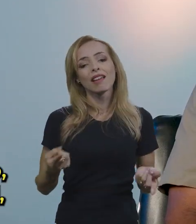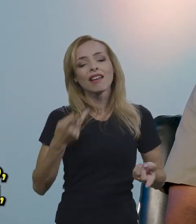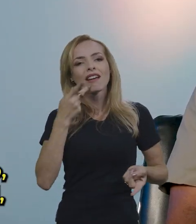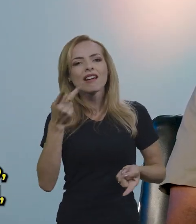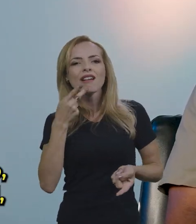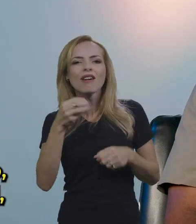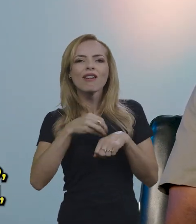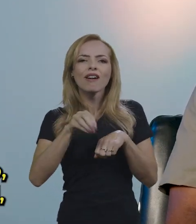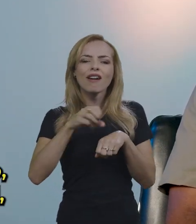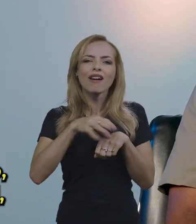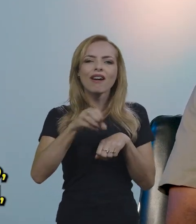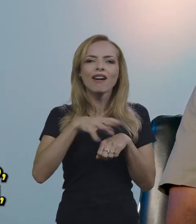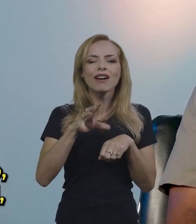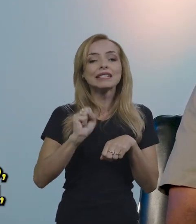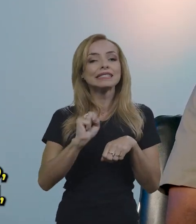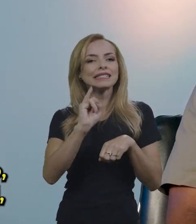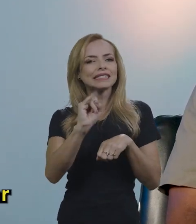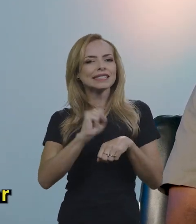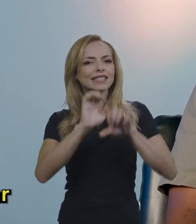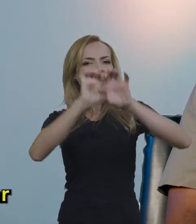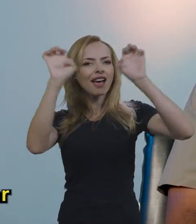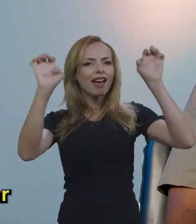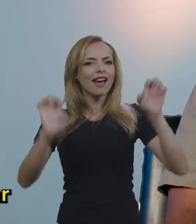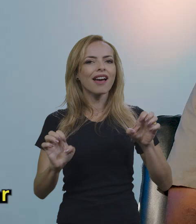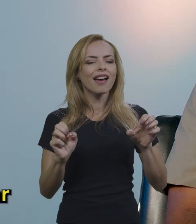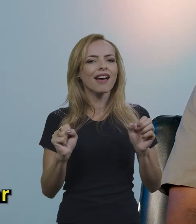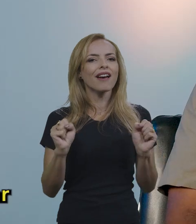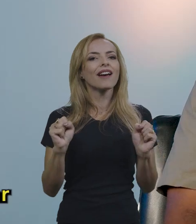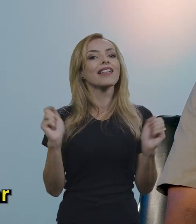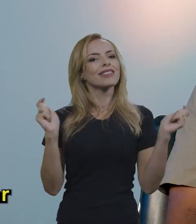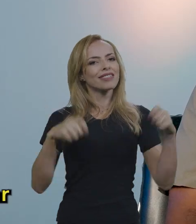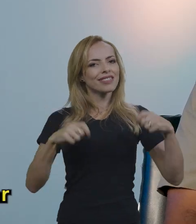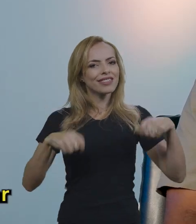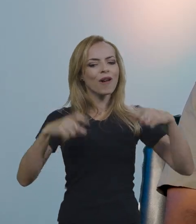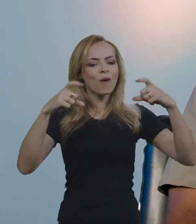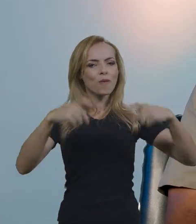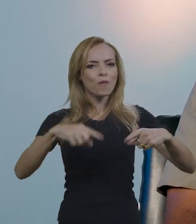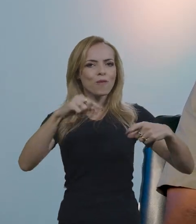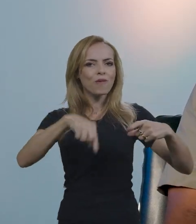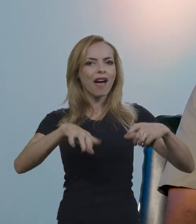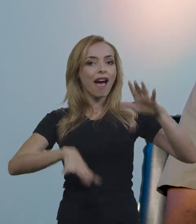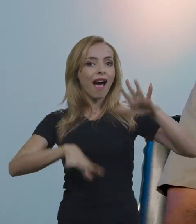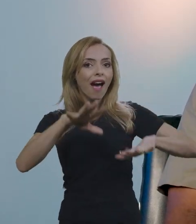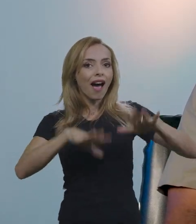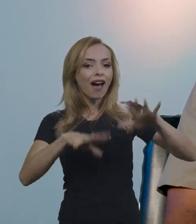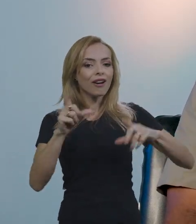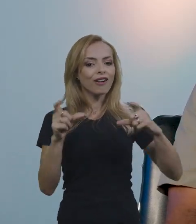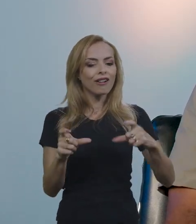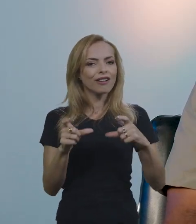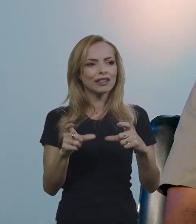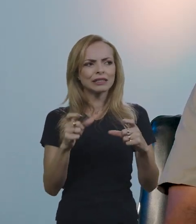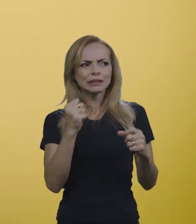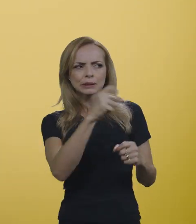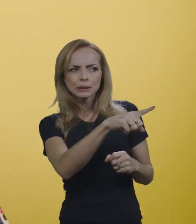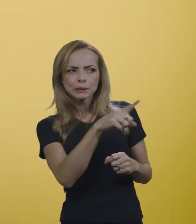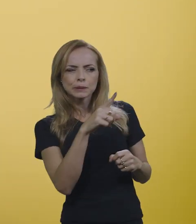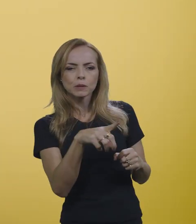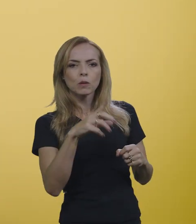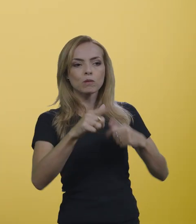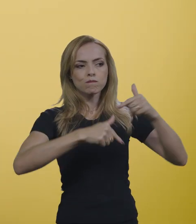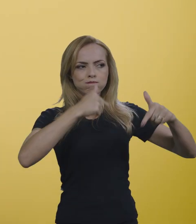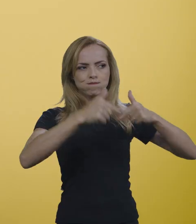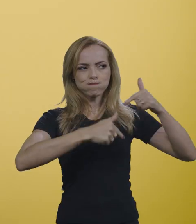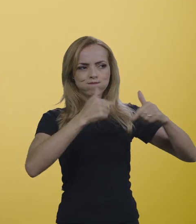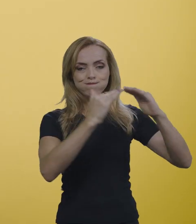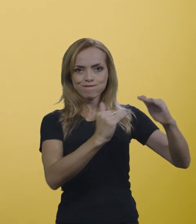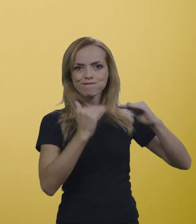vai pensar que se é estrutural, a gente pensa que vai estar nesse lugar e raramente vai estar em um lugar de poder. A